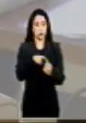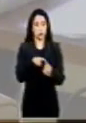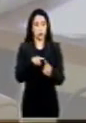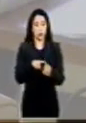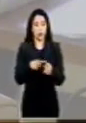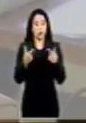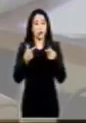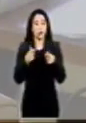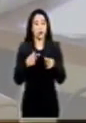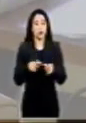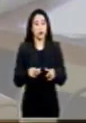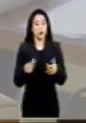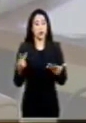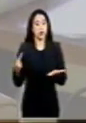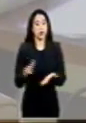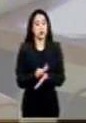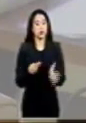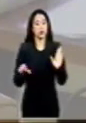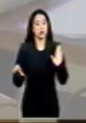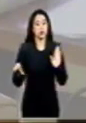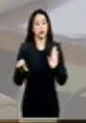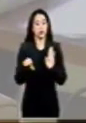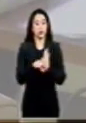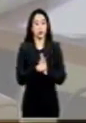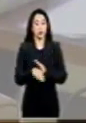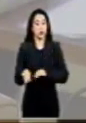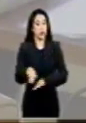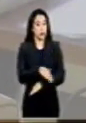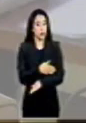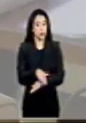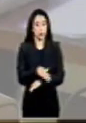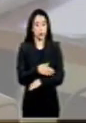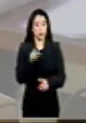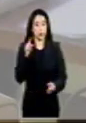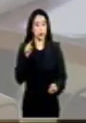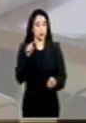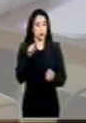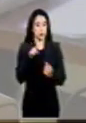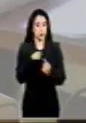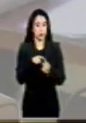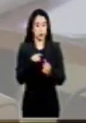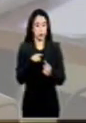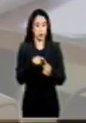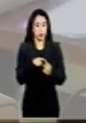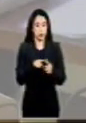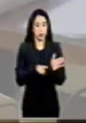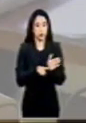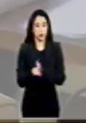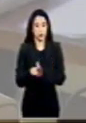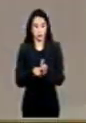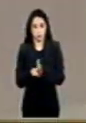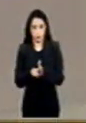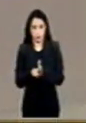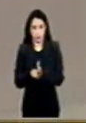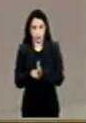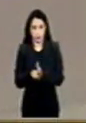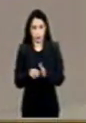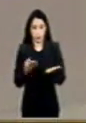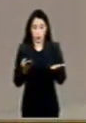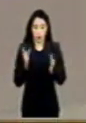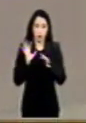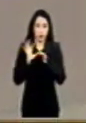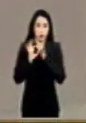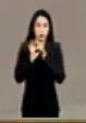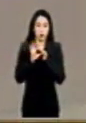delito, muito menos do endereço objeto de diligências investigatórias. Nesse contexto,